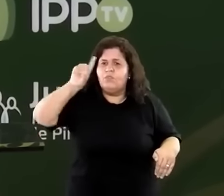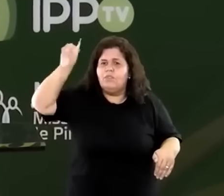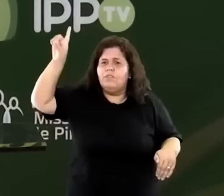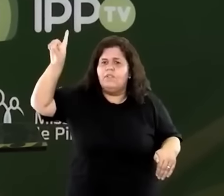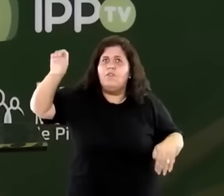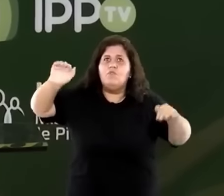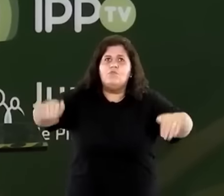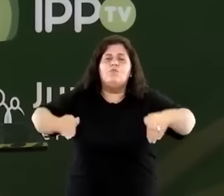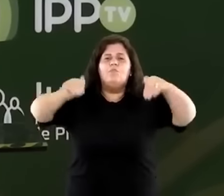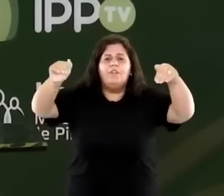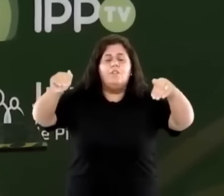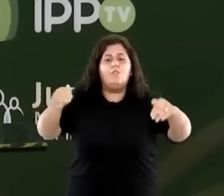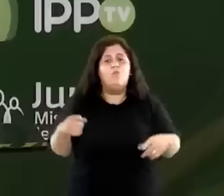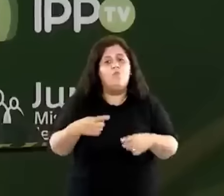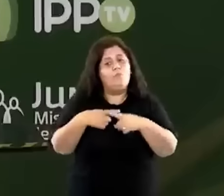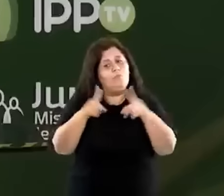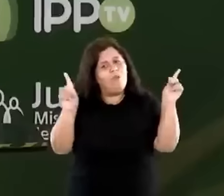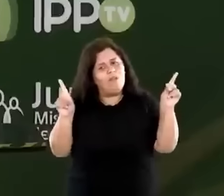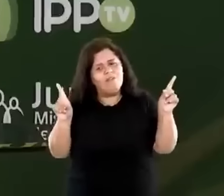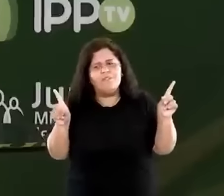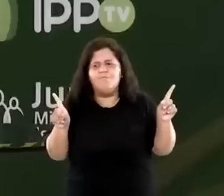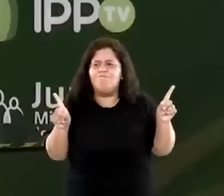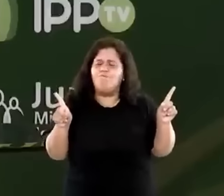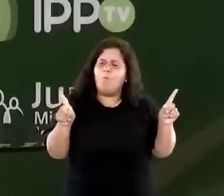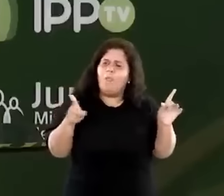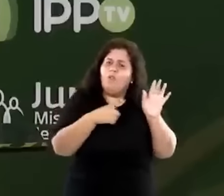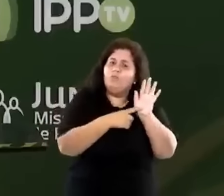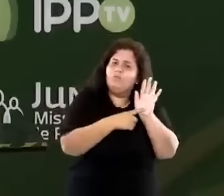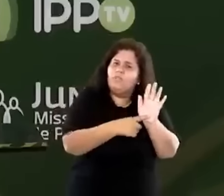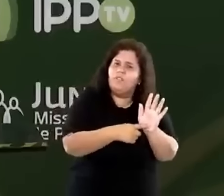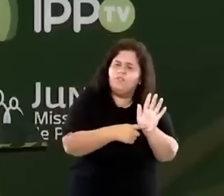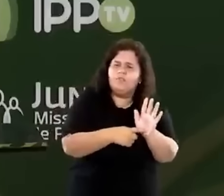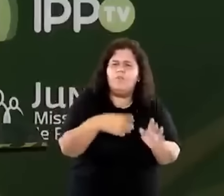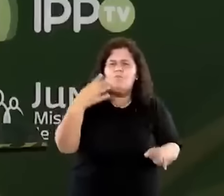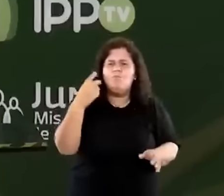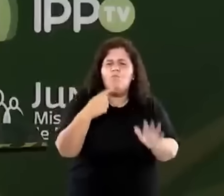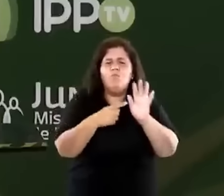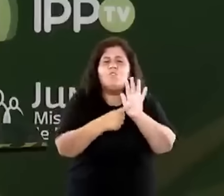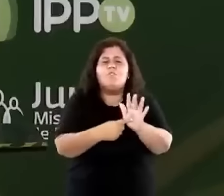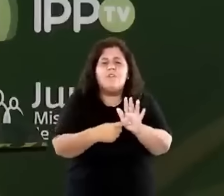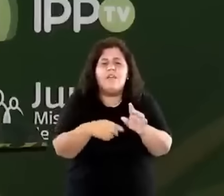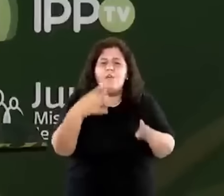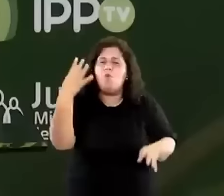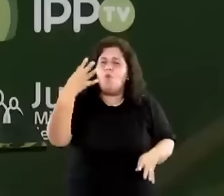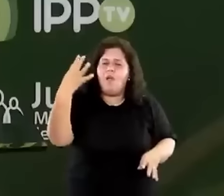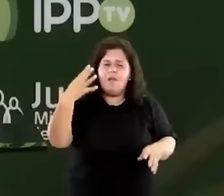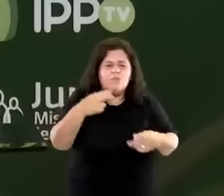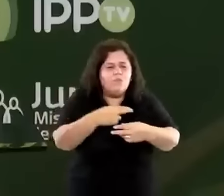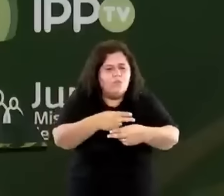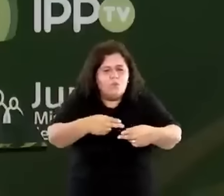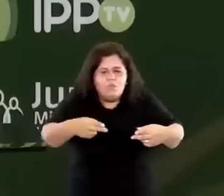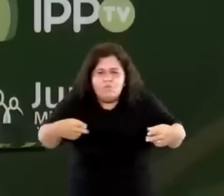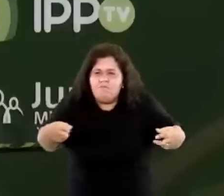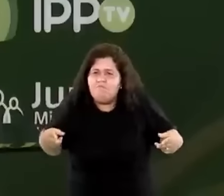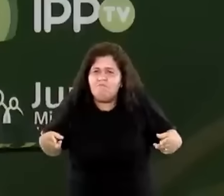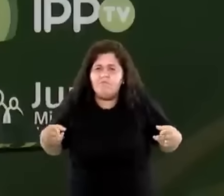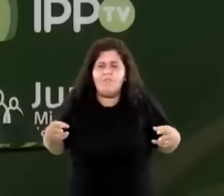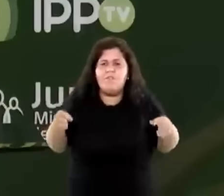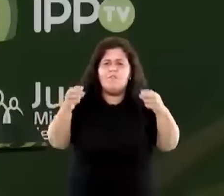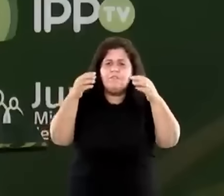trono porém o texto vai nos informar aí desses quatro seres viventes o que eles são que eles